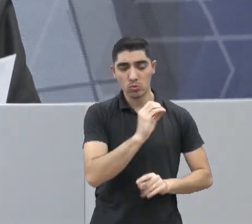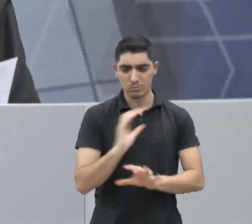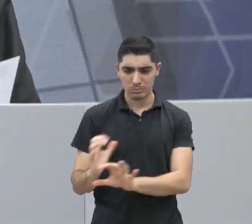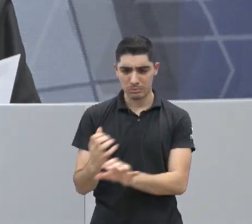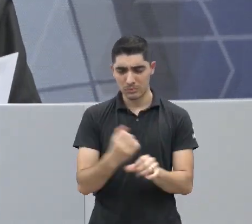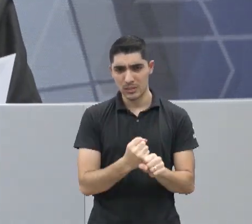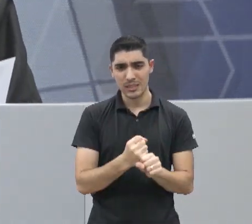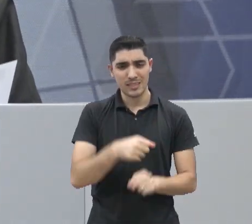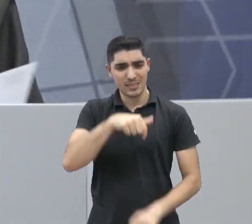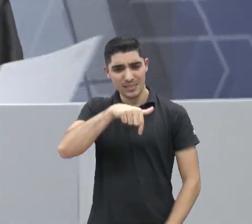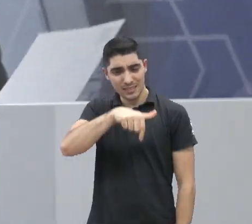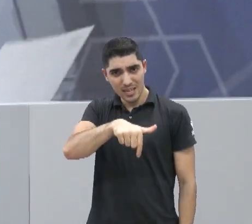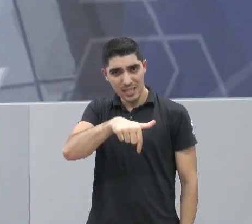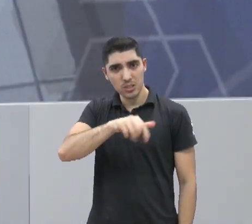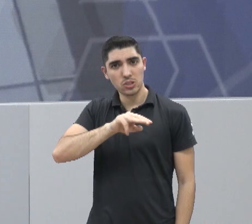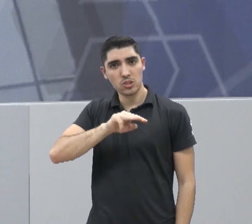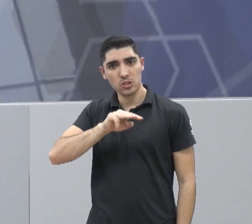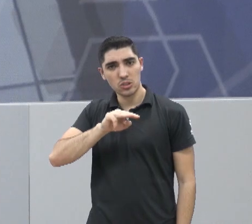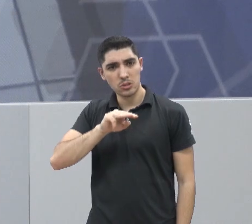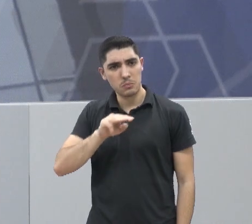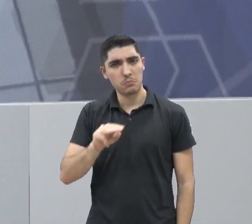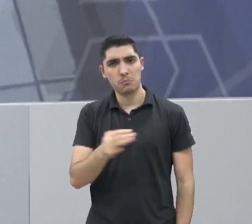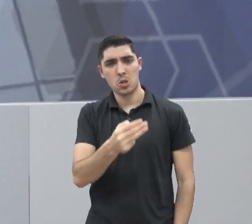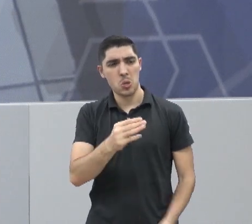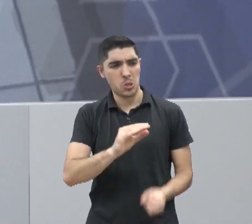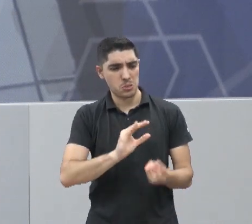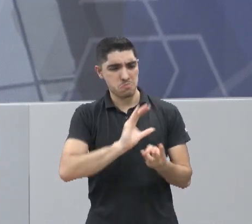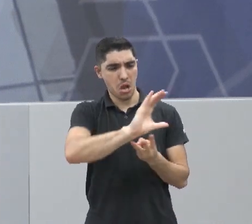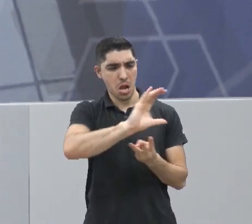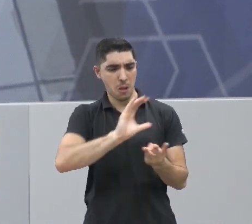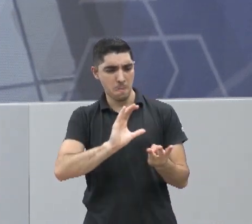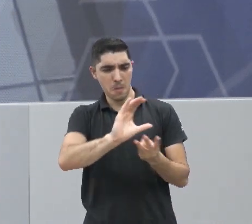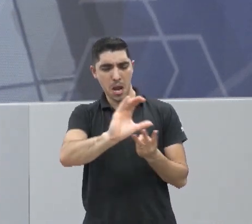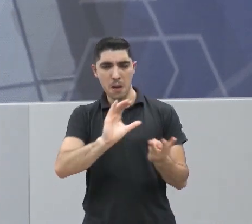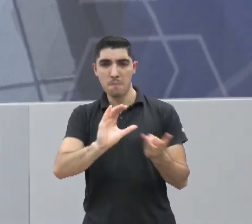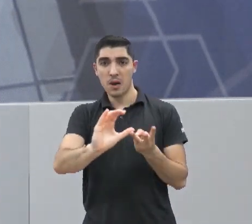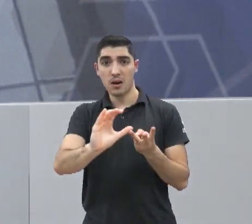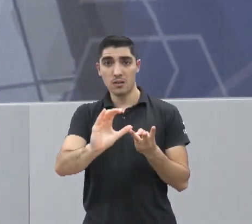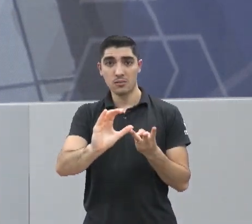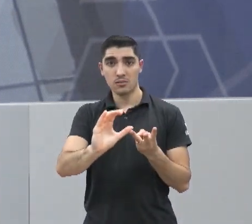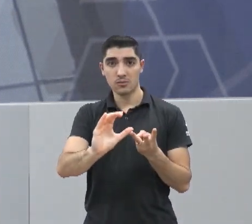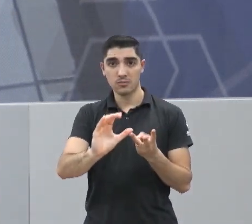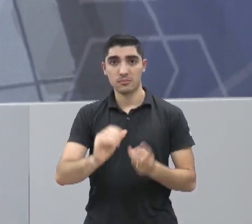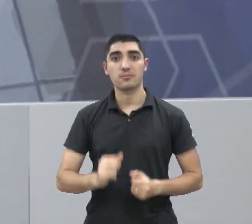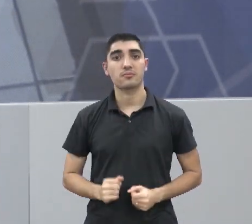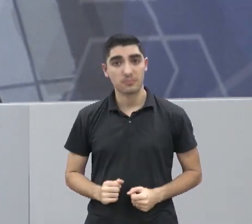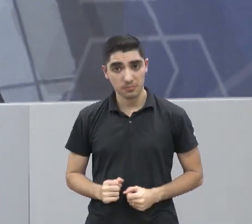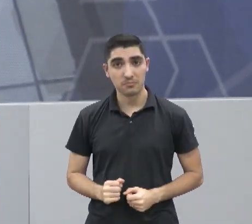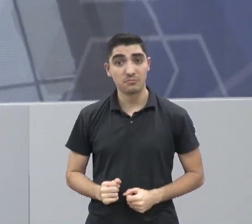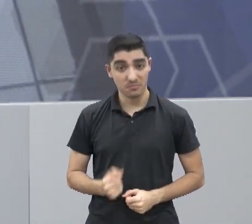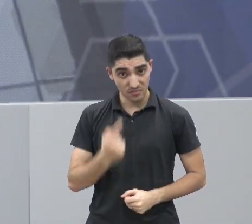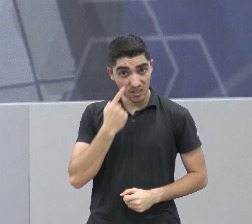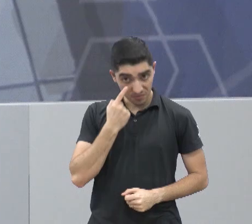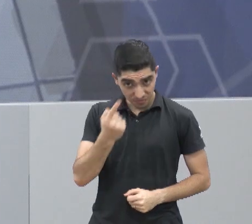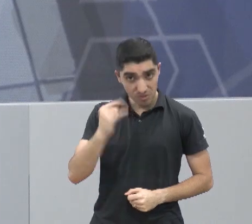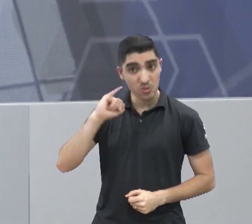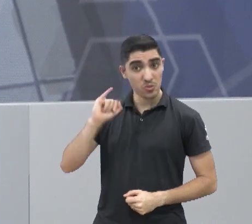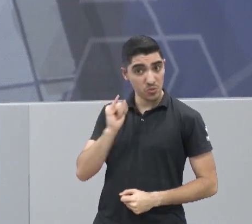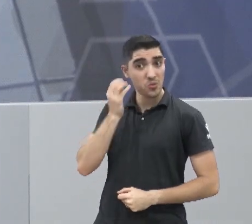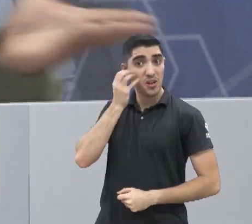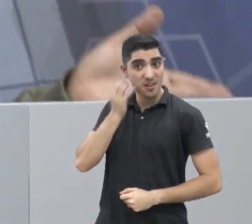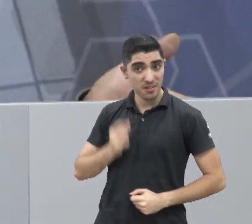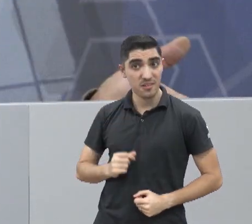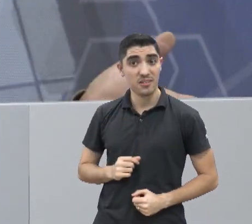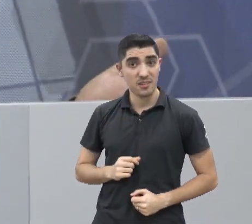milhões e caquerada aí por mês. 7 milhões e 602 mil reais, vereadora Juliana. Esse é o dinheiro que a